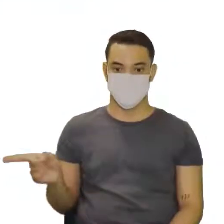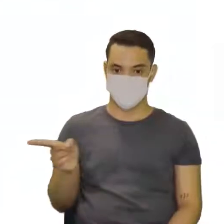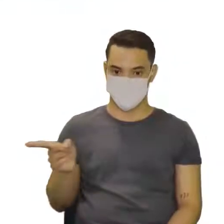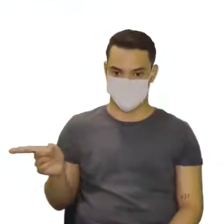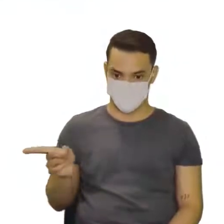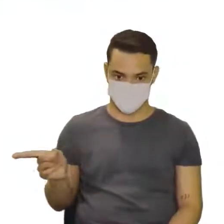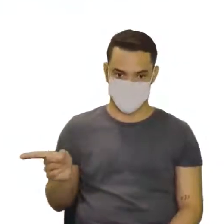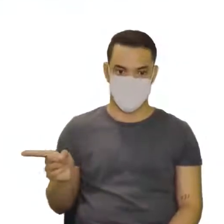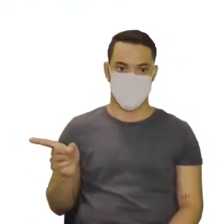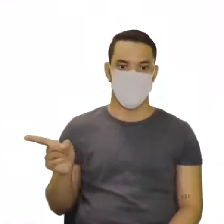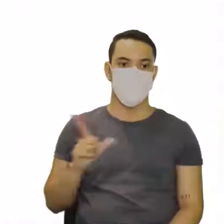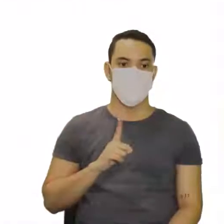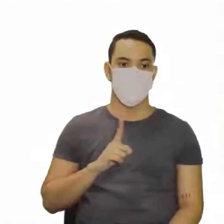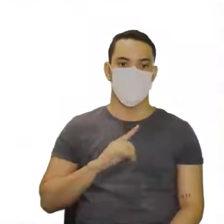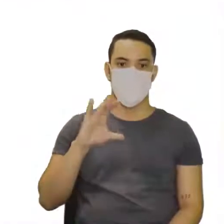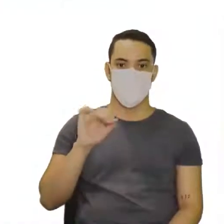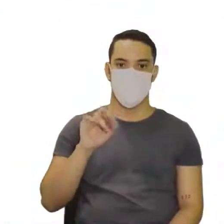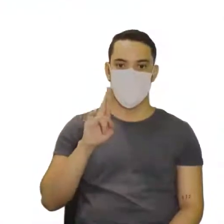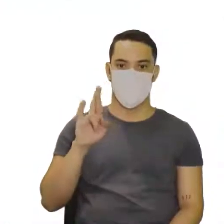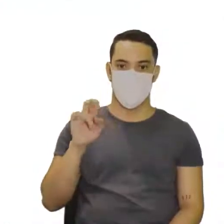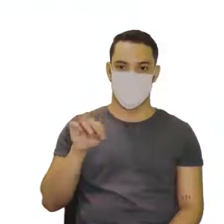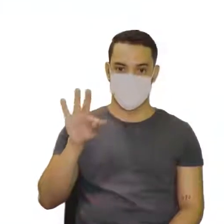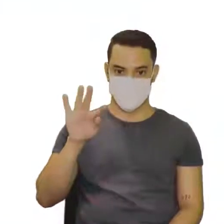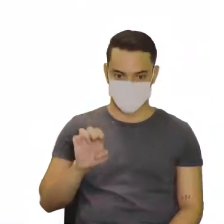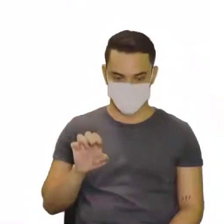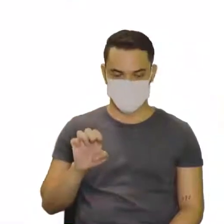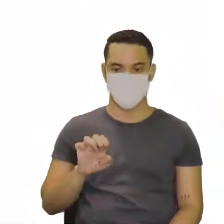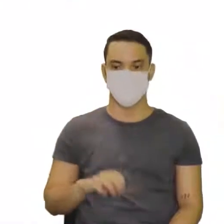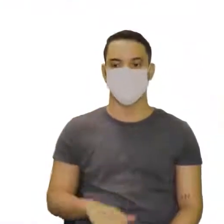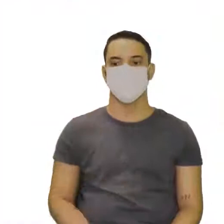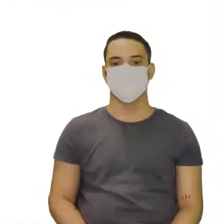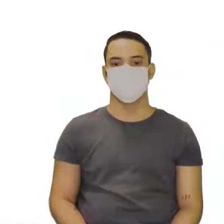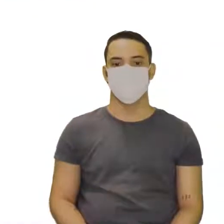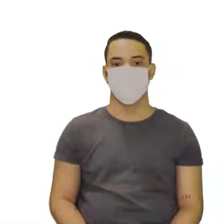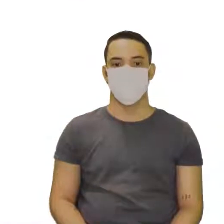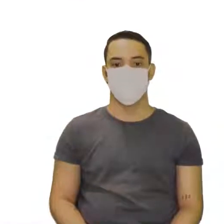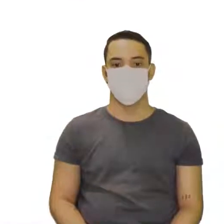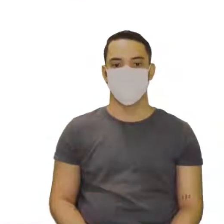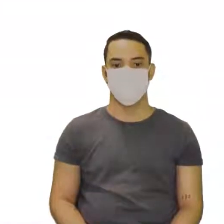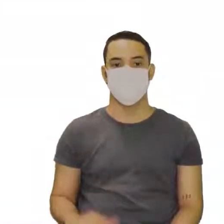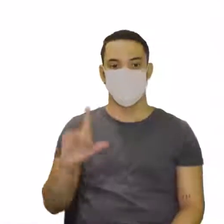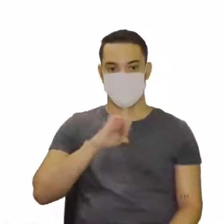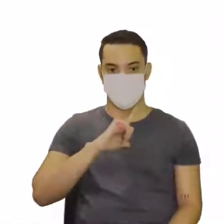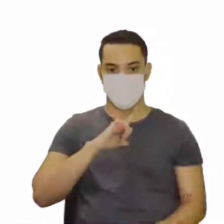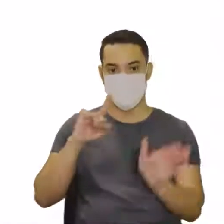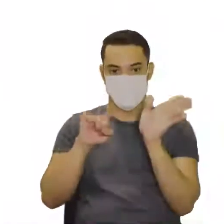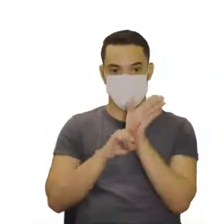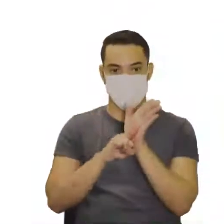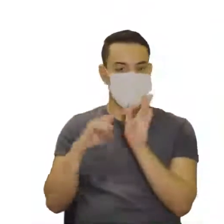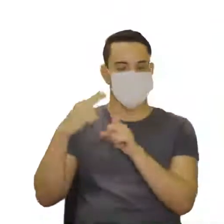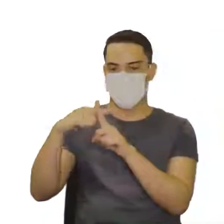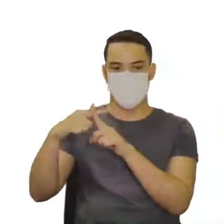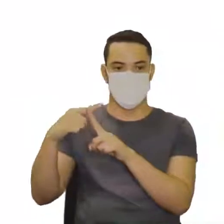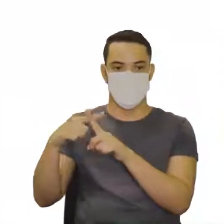ó, corrente, né, elétrica, que é a carga elétrica, tá aqui ela se deslocando do positivo